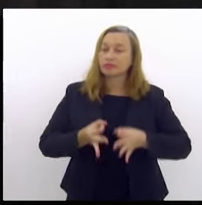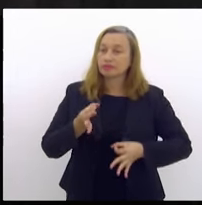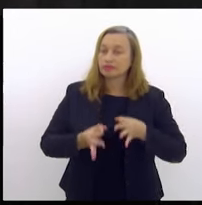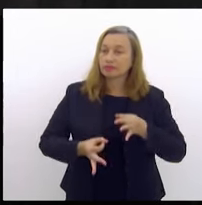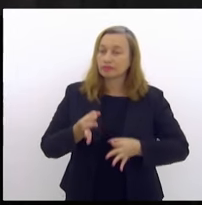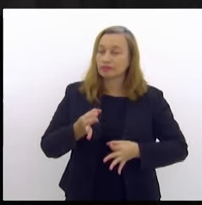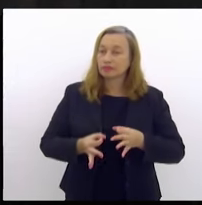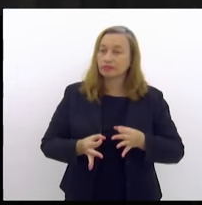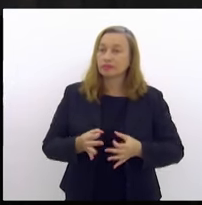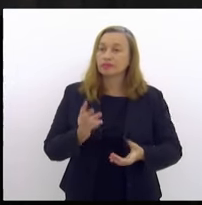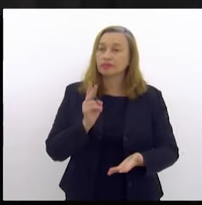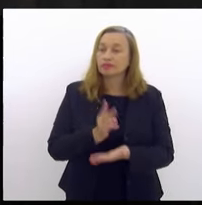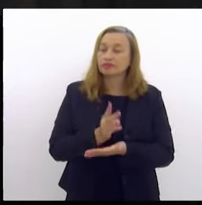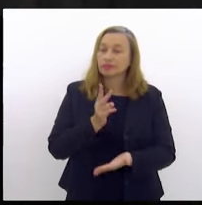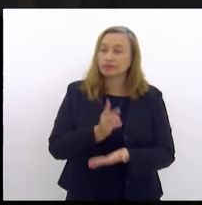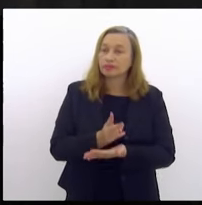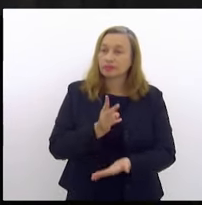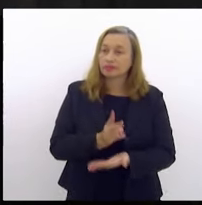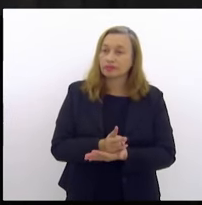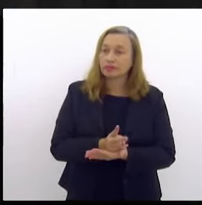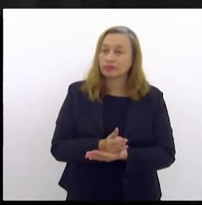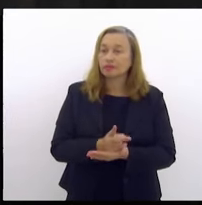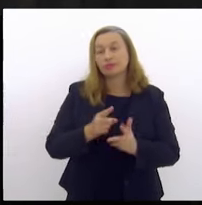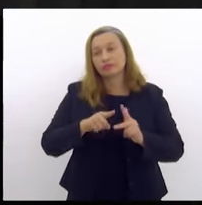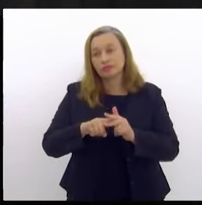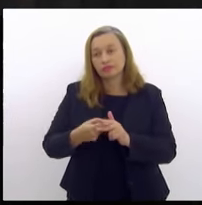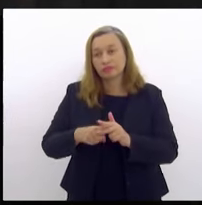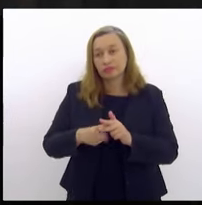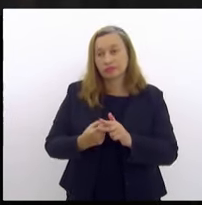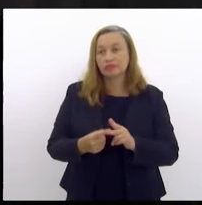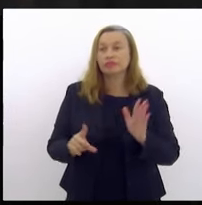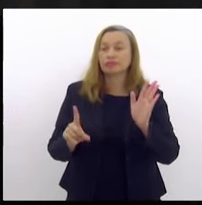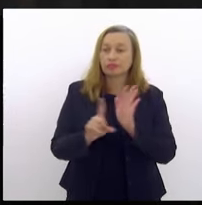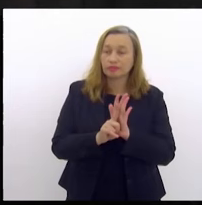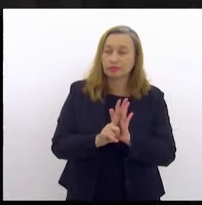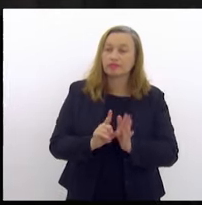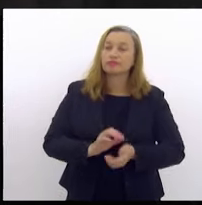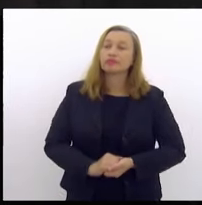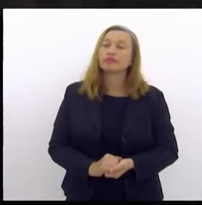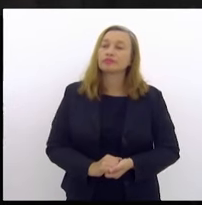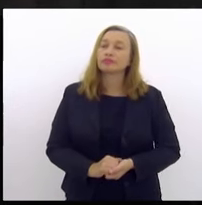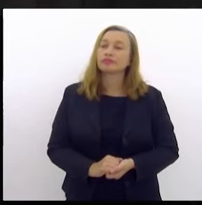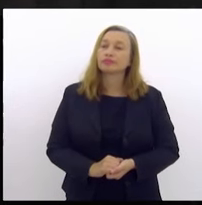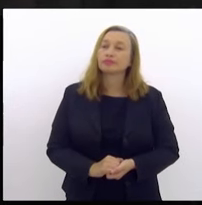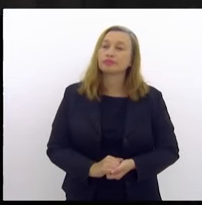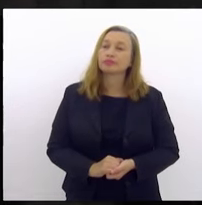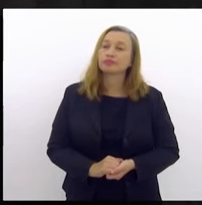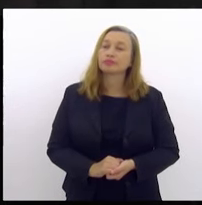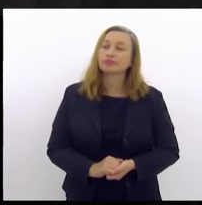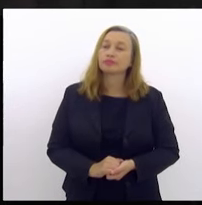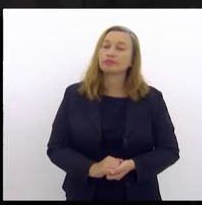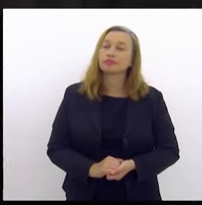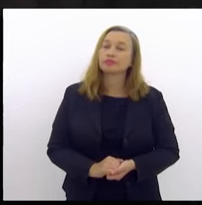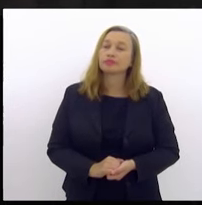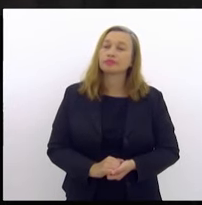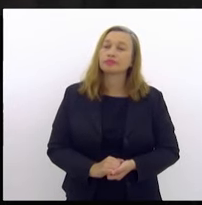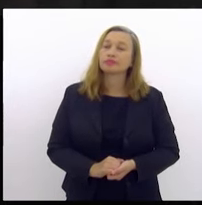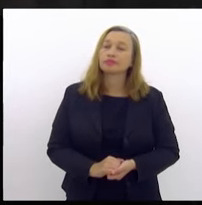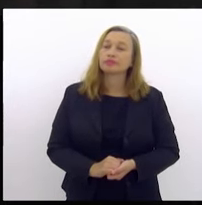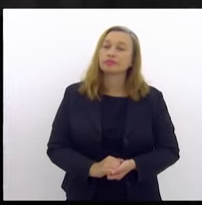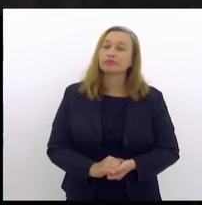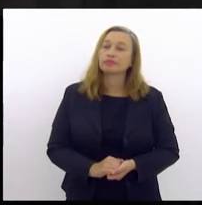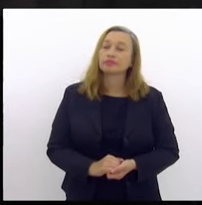consolidadas, mesmo diante de alterações legislativas. Neste contexto,